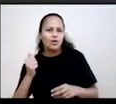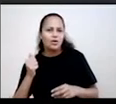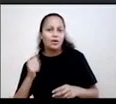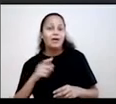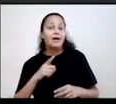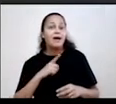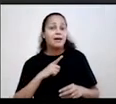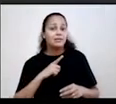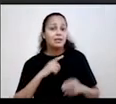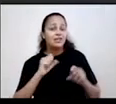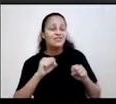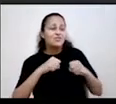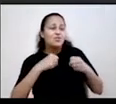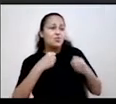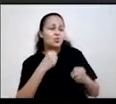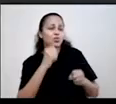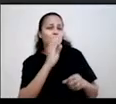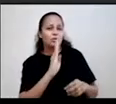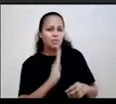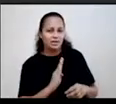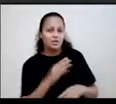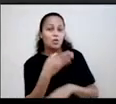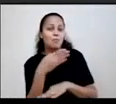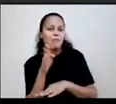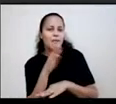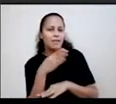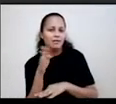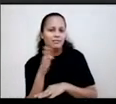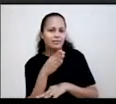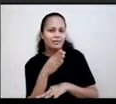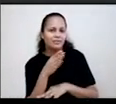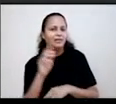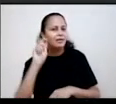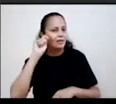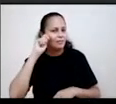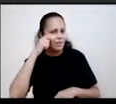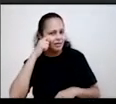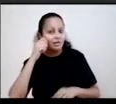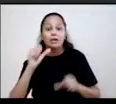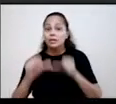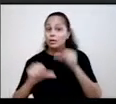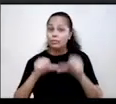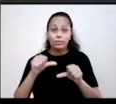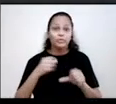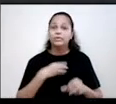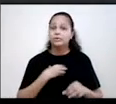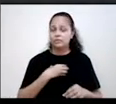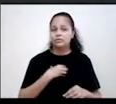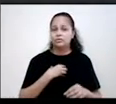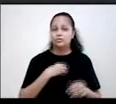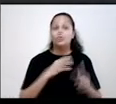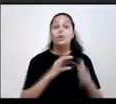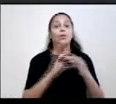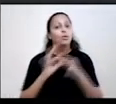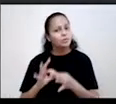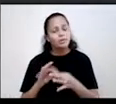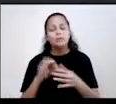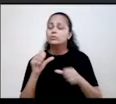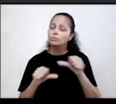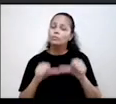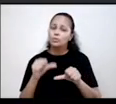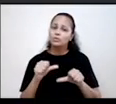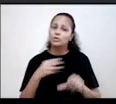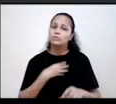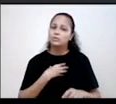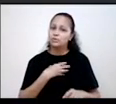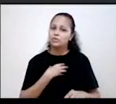a outra era uma bandeira preta, ela estava de luto. Então, o contexto, a imagem mudava completamente o sentido. Então, o contexto, né, muda